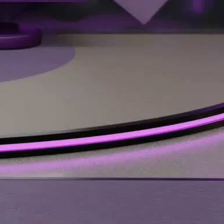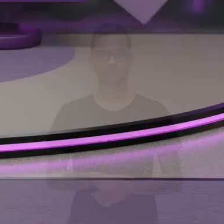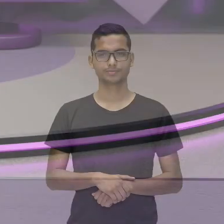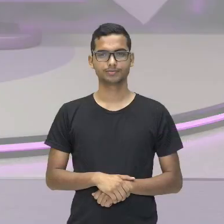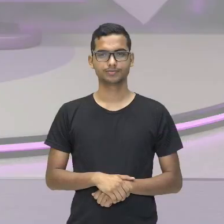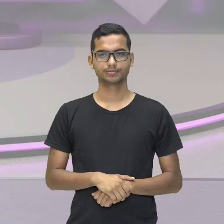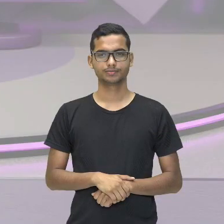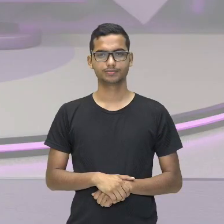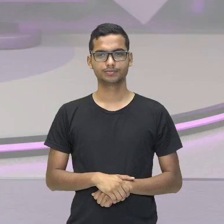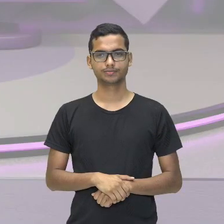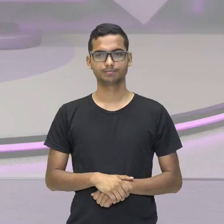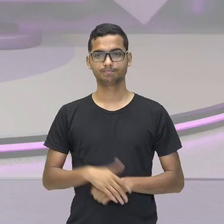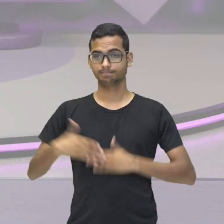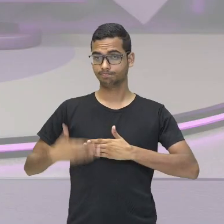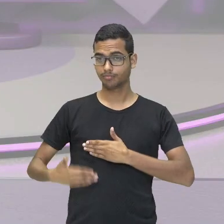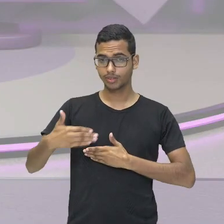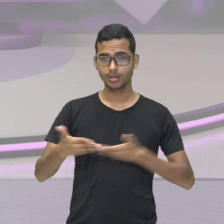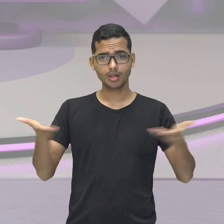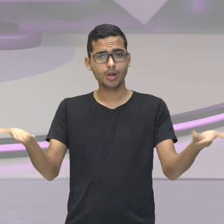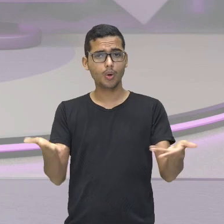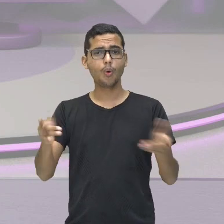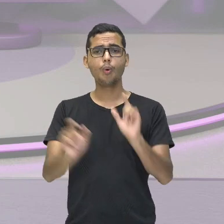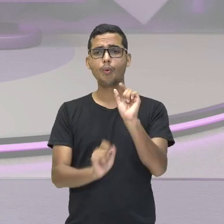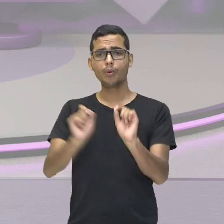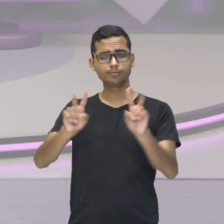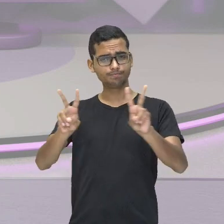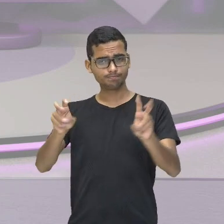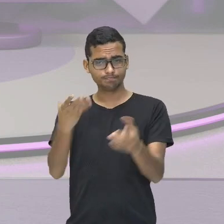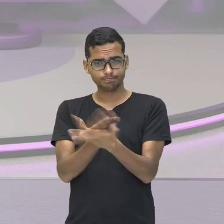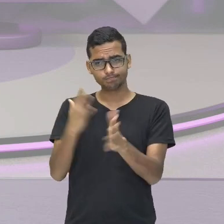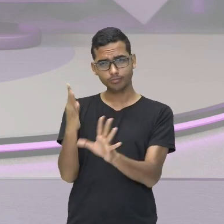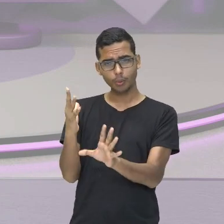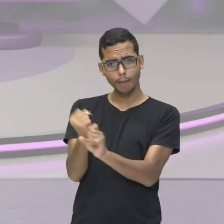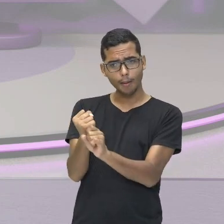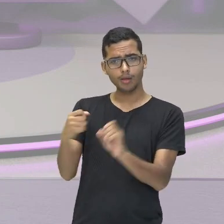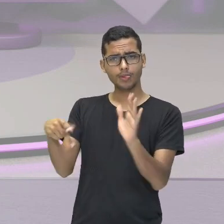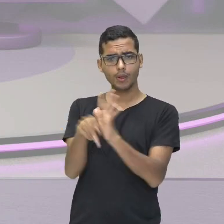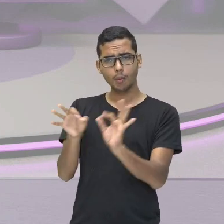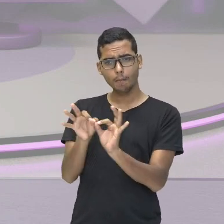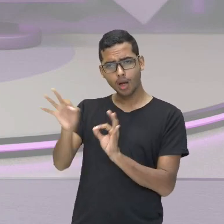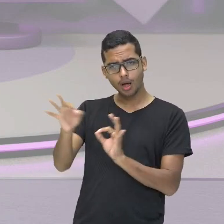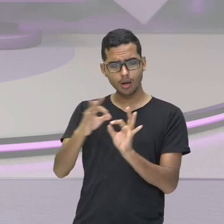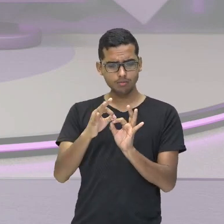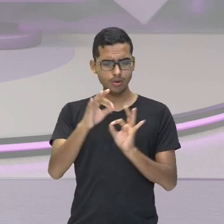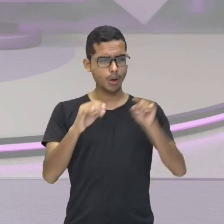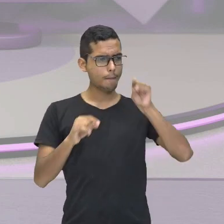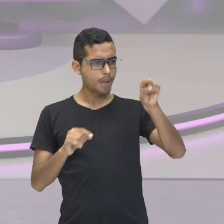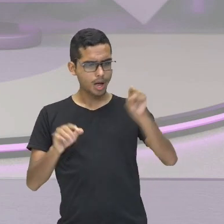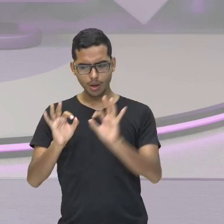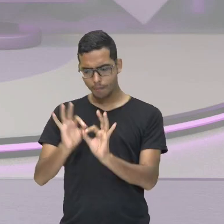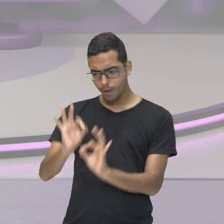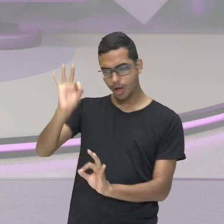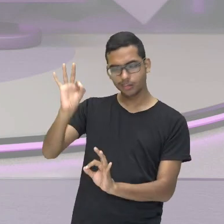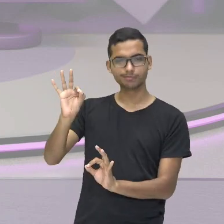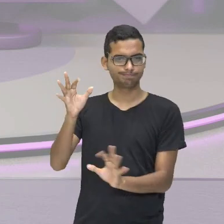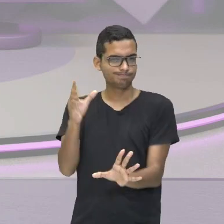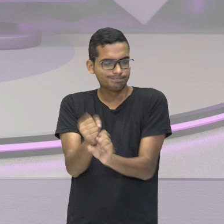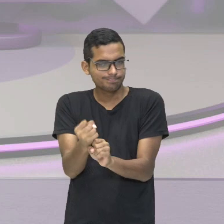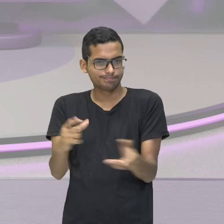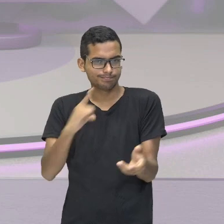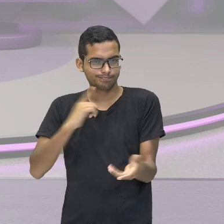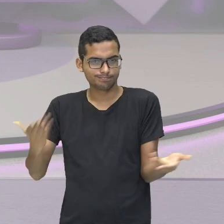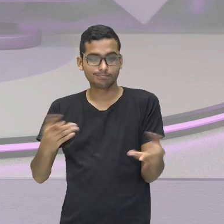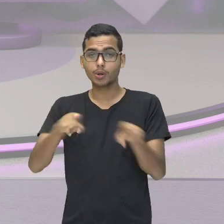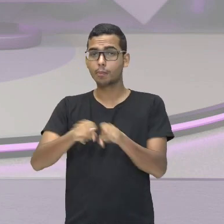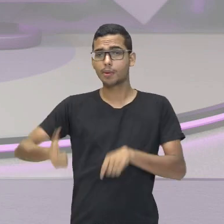Muito bem, vamos dar início então ao nosso cálculo aí da distância entre um ponto e uma reta. Primeiro, eu quero que